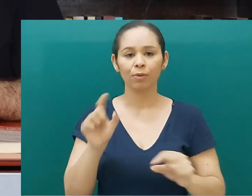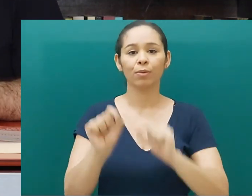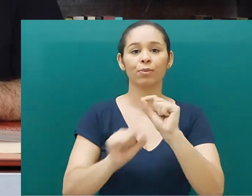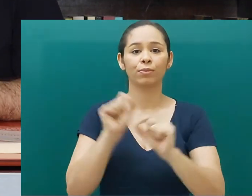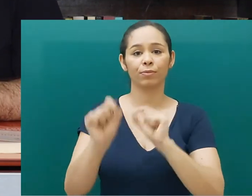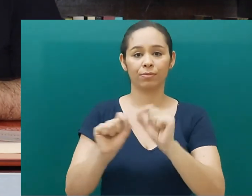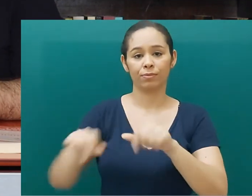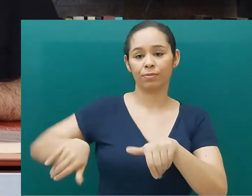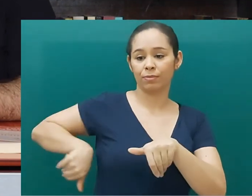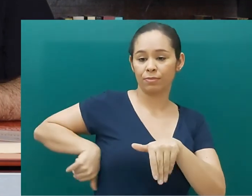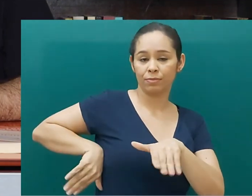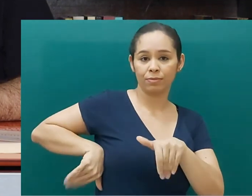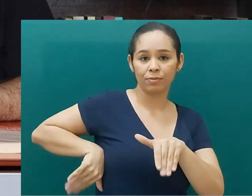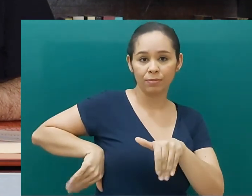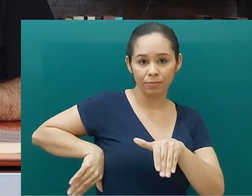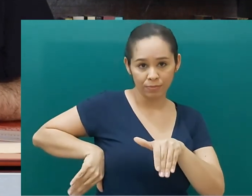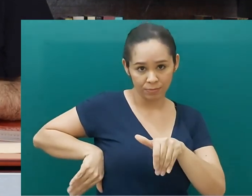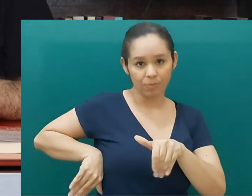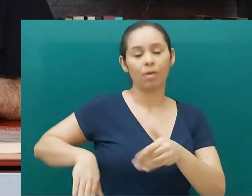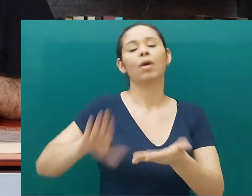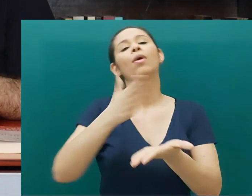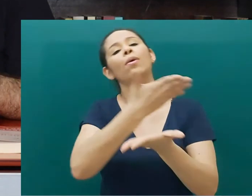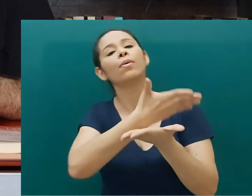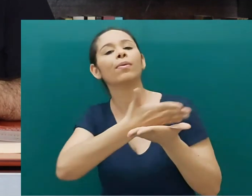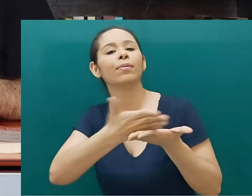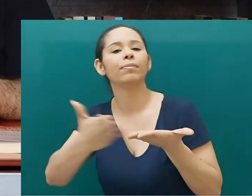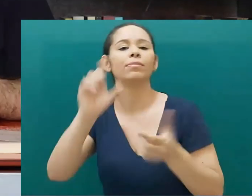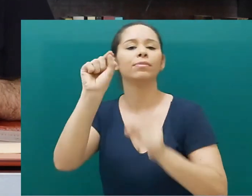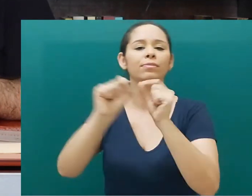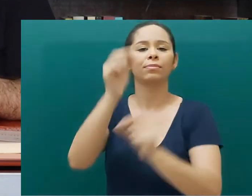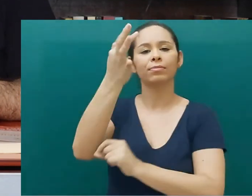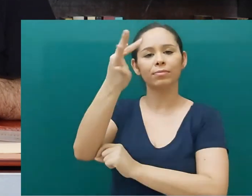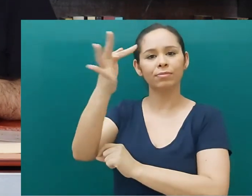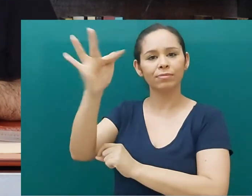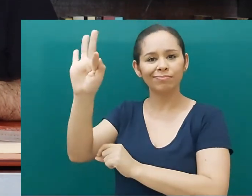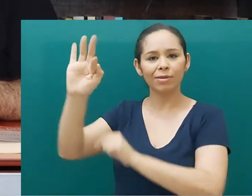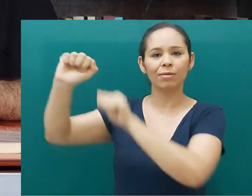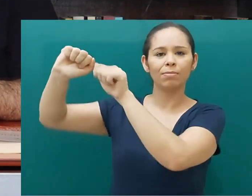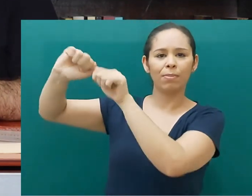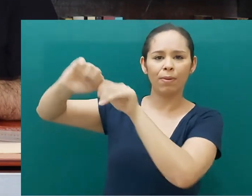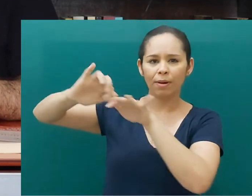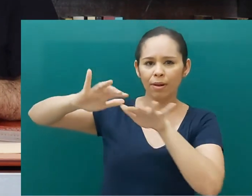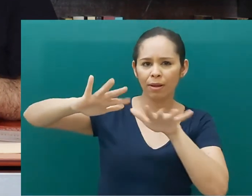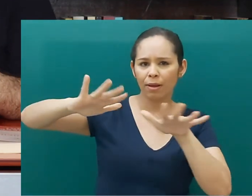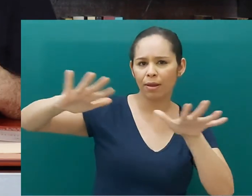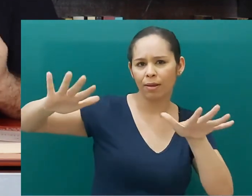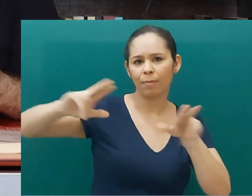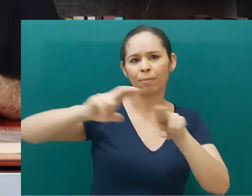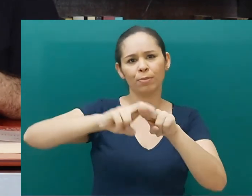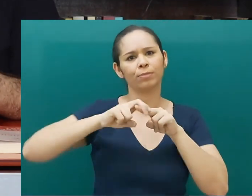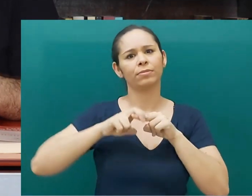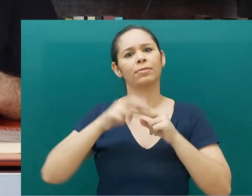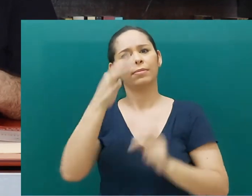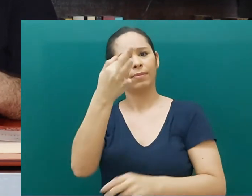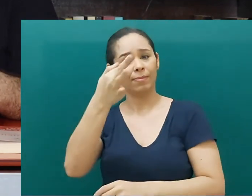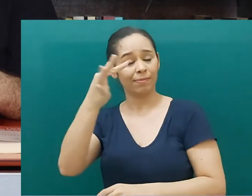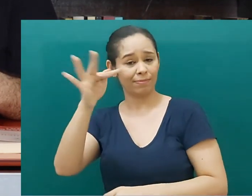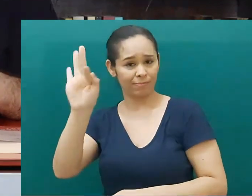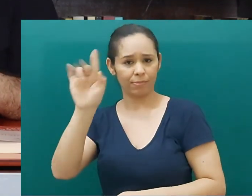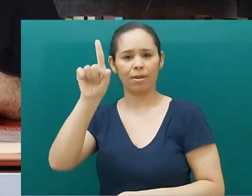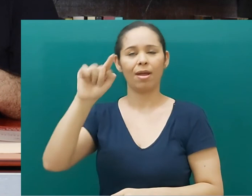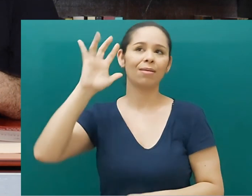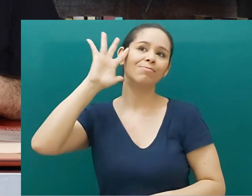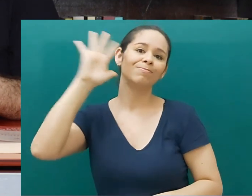E a Guiana Francesa faz parte dessa incursão da França equinocial. Então, a França equinocial é um